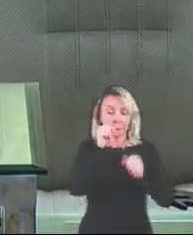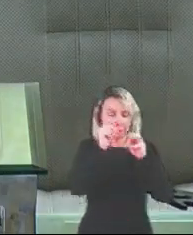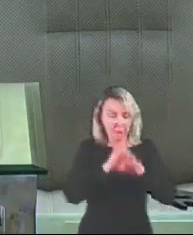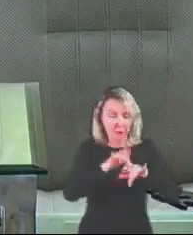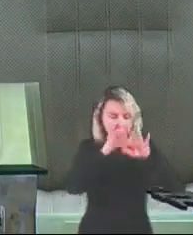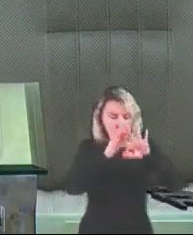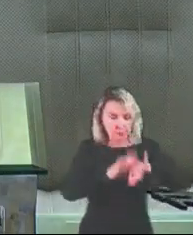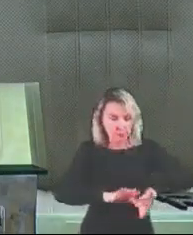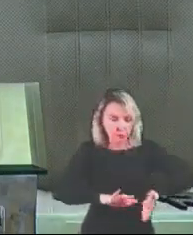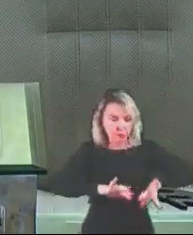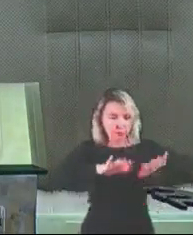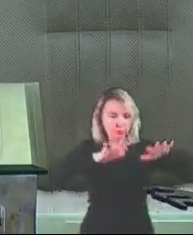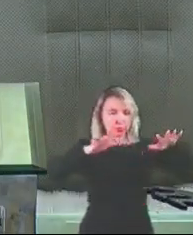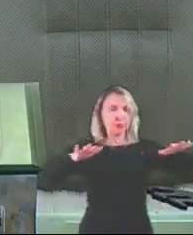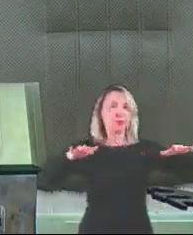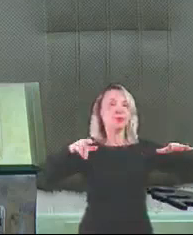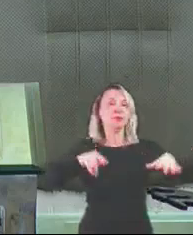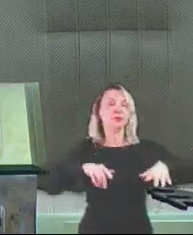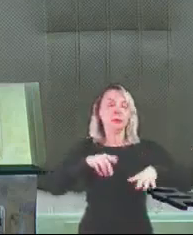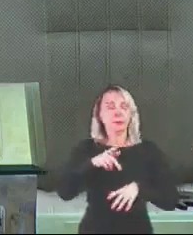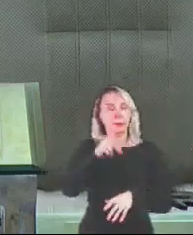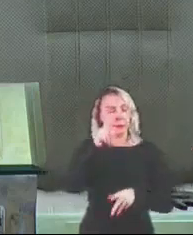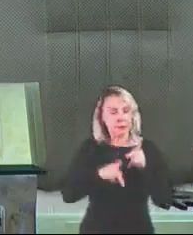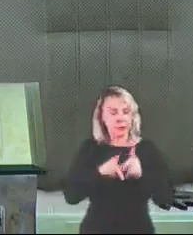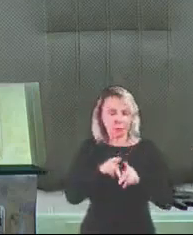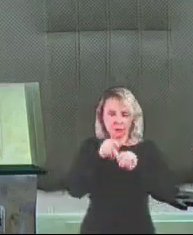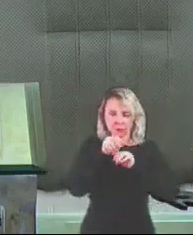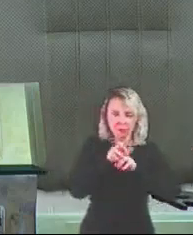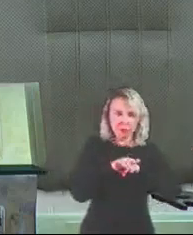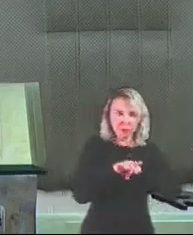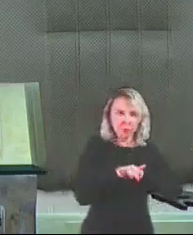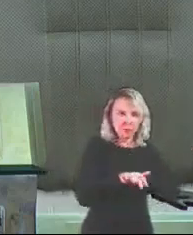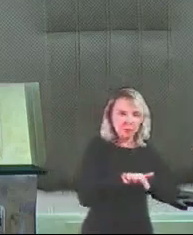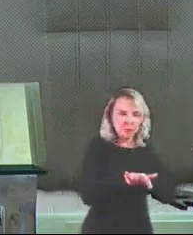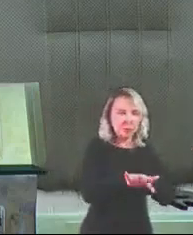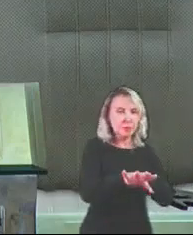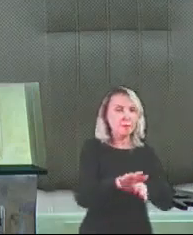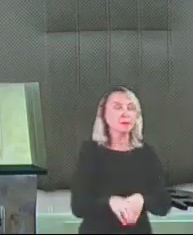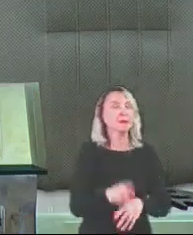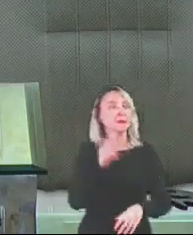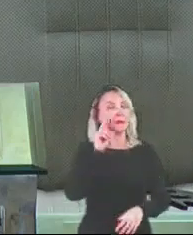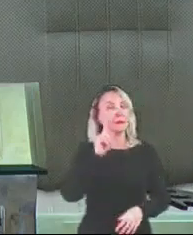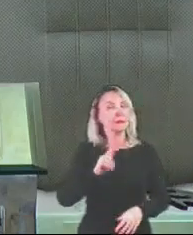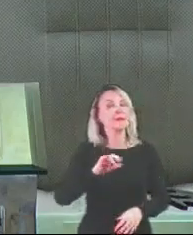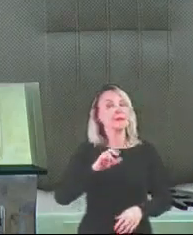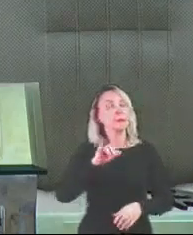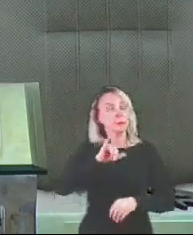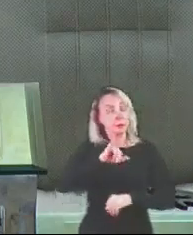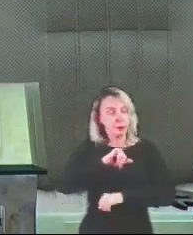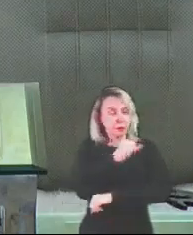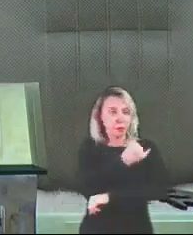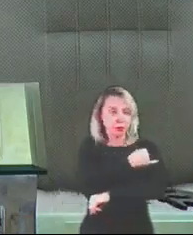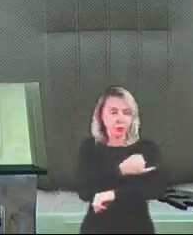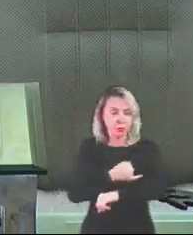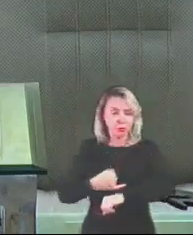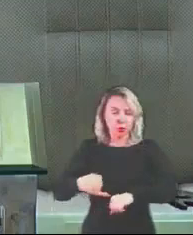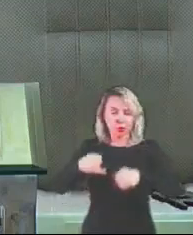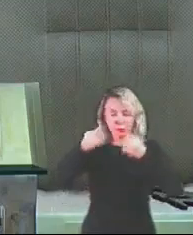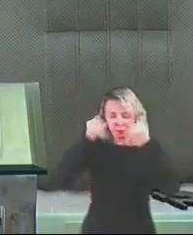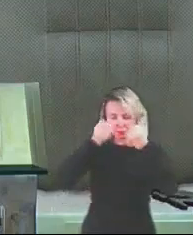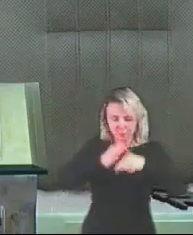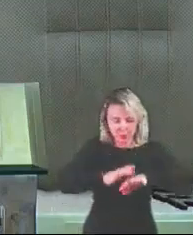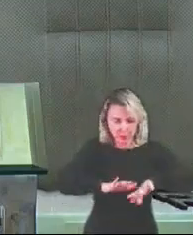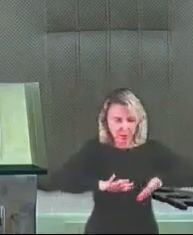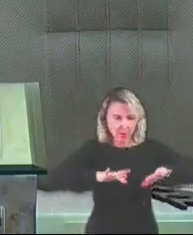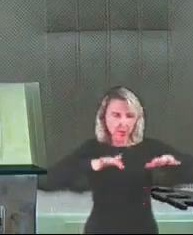lá e para cá, e este povo passou a pé enxuto. Este povo viu o Jordão se abrir, e o povo passou com os sacerdotes com a arca em pé